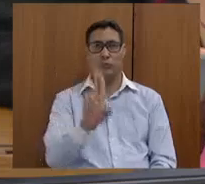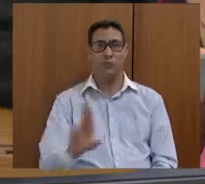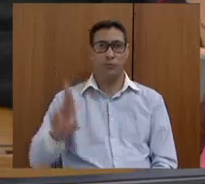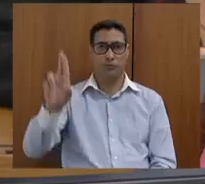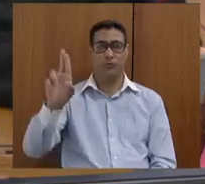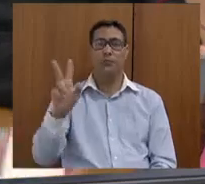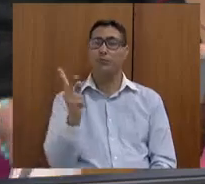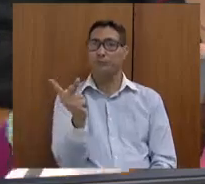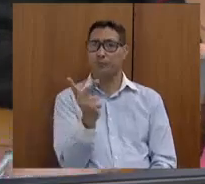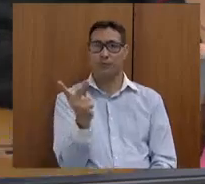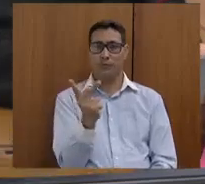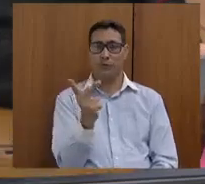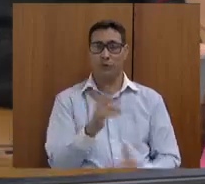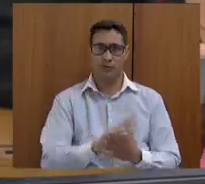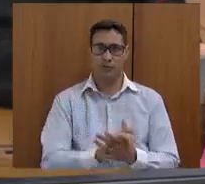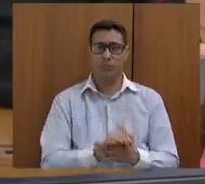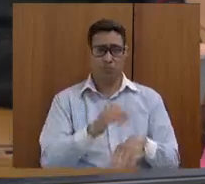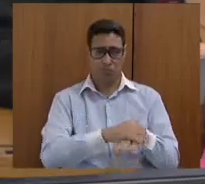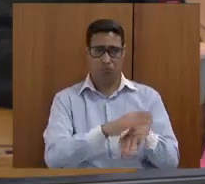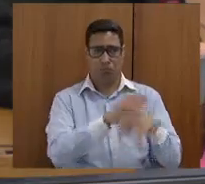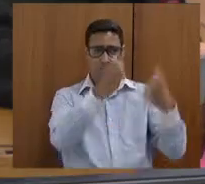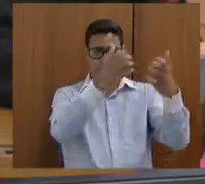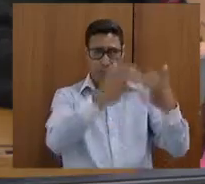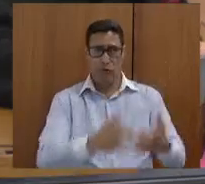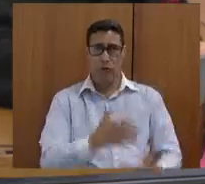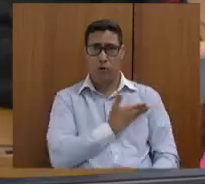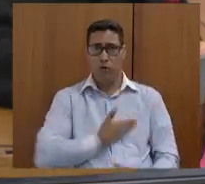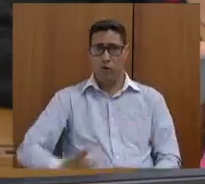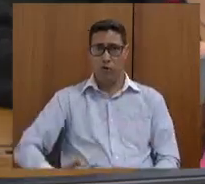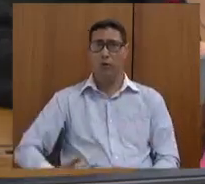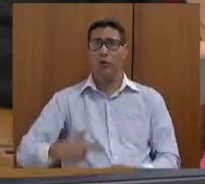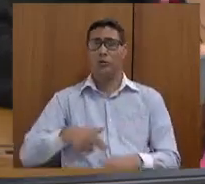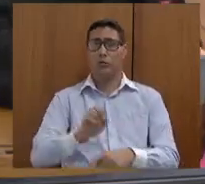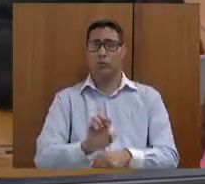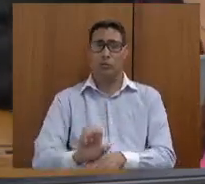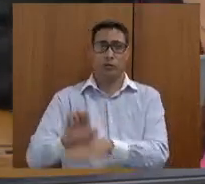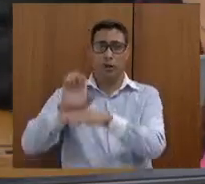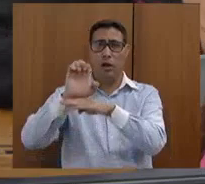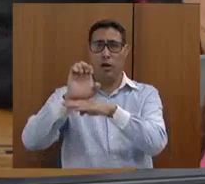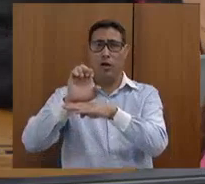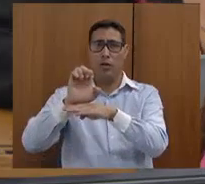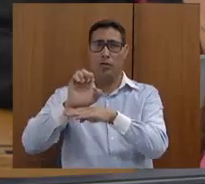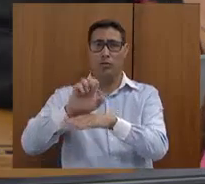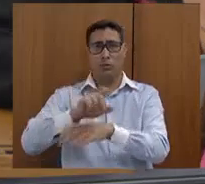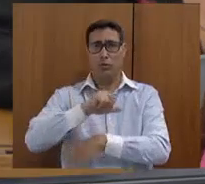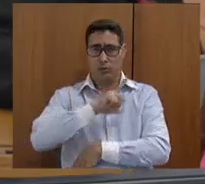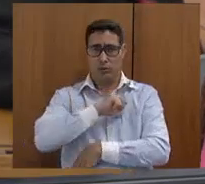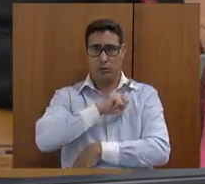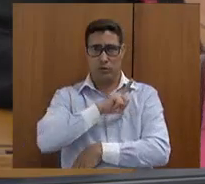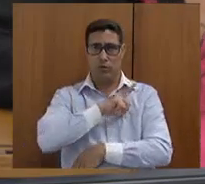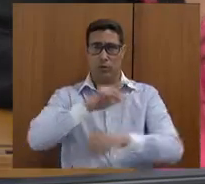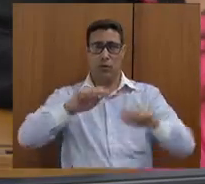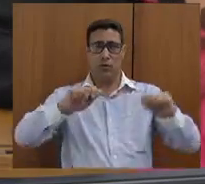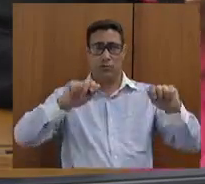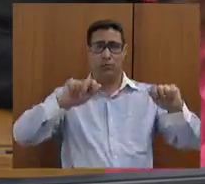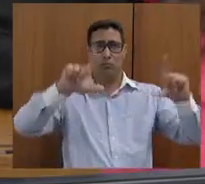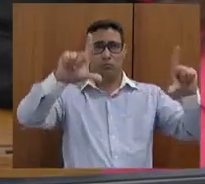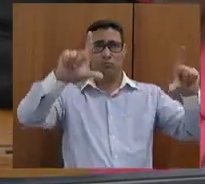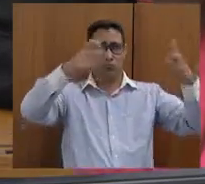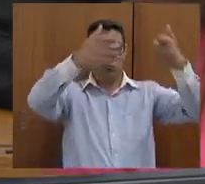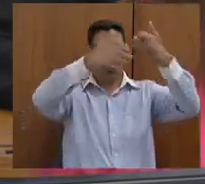aqui na apresentação o governo do estado trouxe uma lâmina da gestão do ensino superior